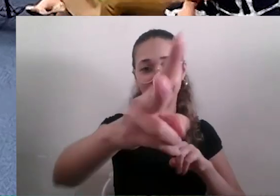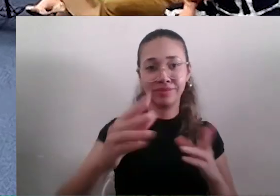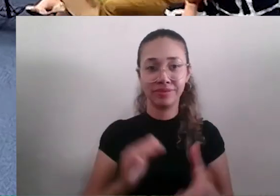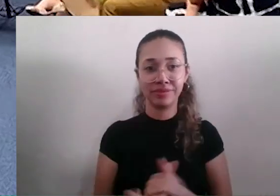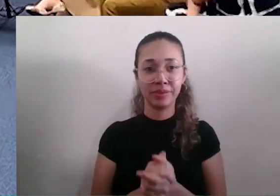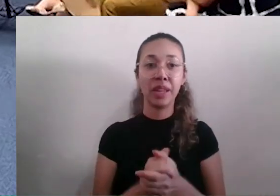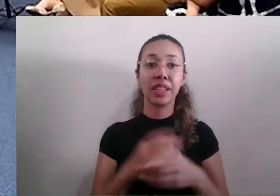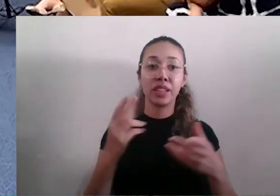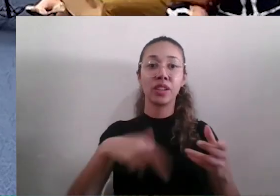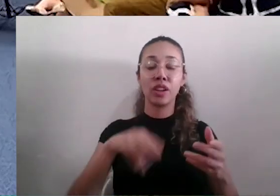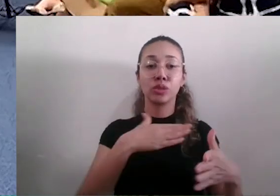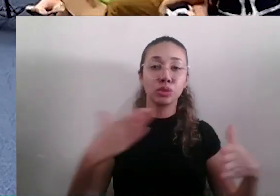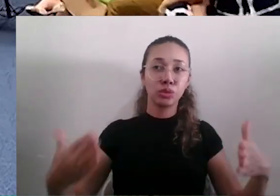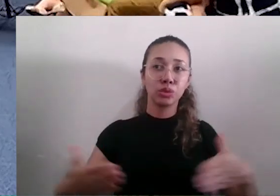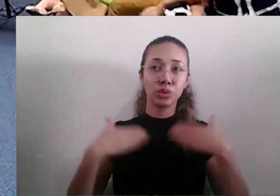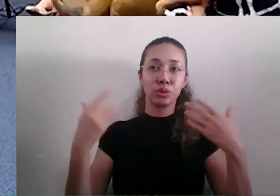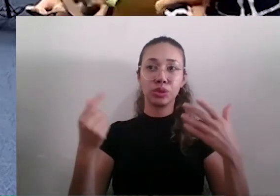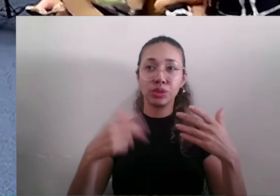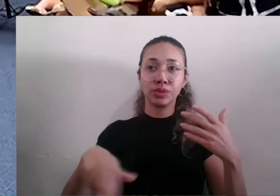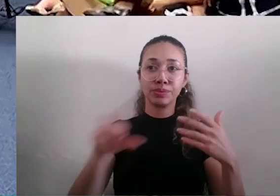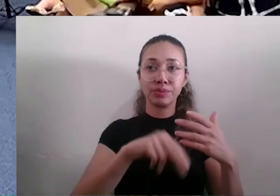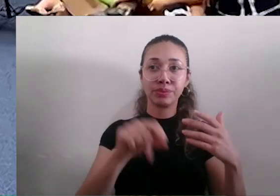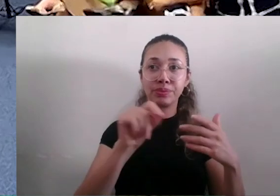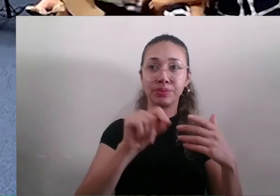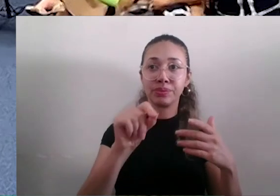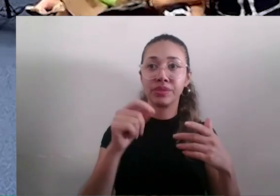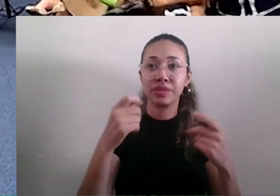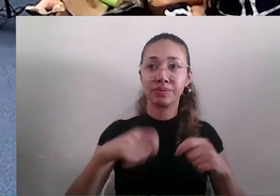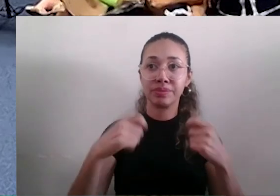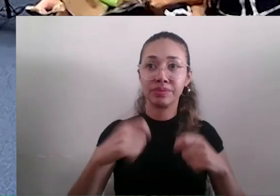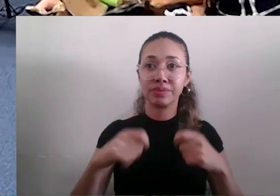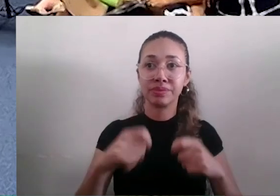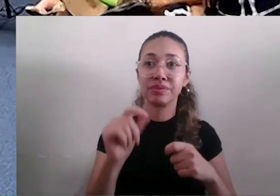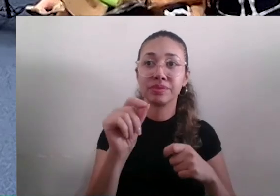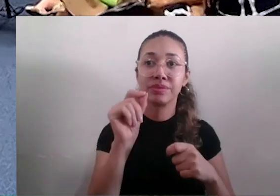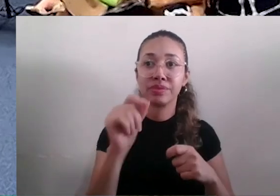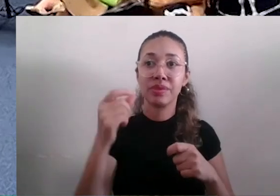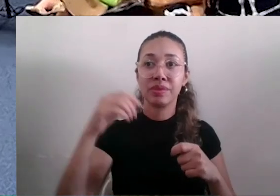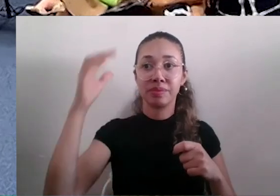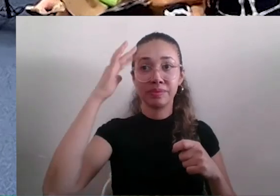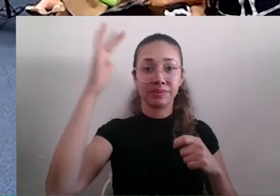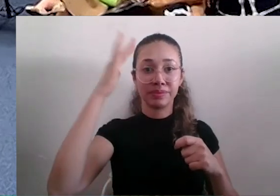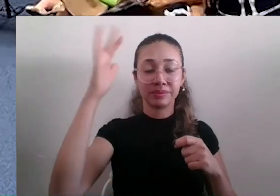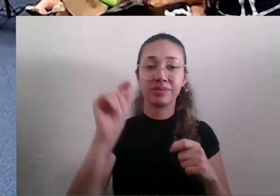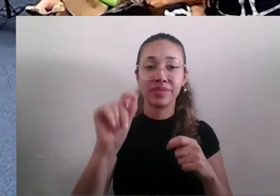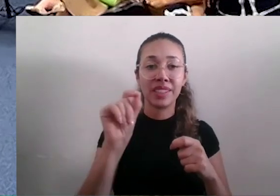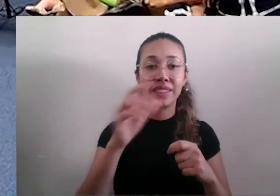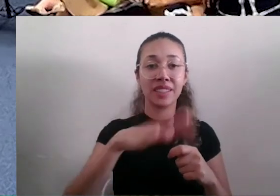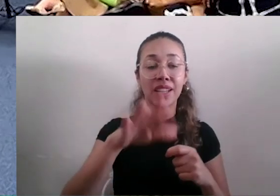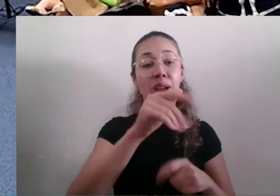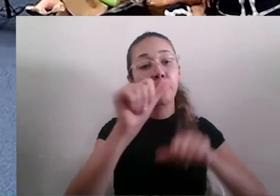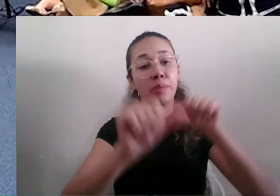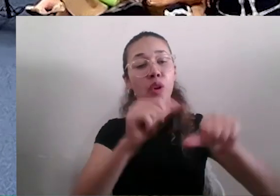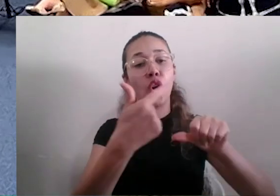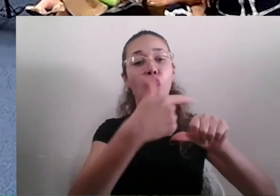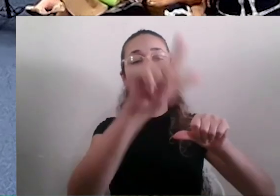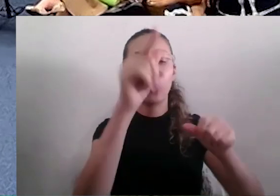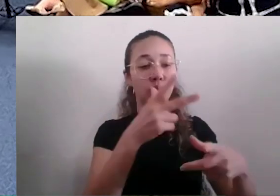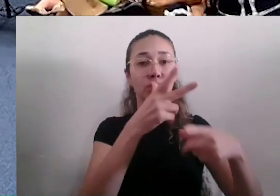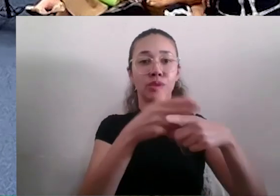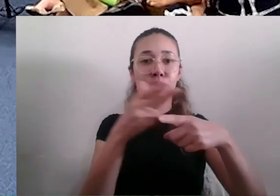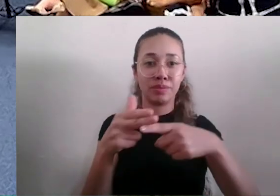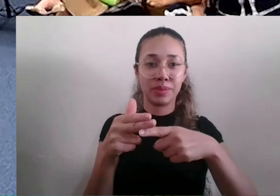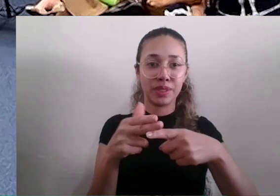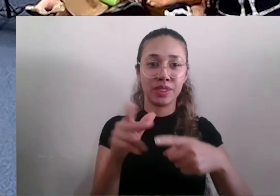pouco mais vamos tentar fazer um episódio a gente foi falar com o pessoal do laut que a gente conhecia porque a gente tinha feito o podcast